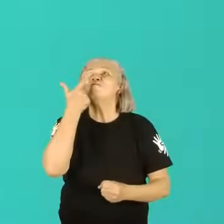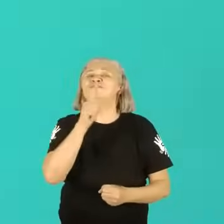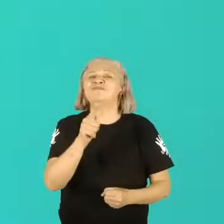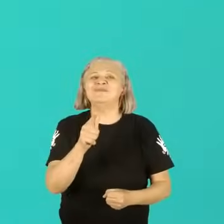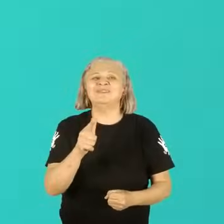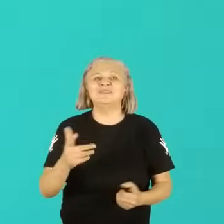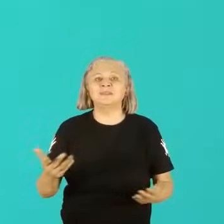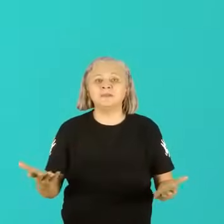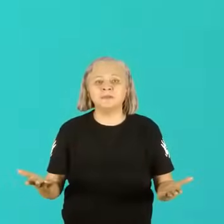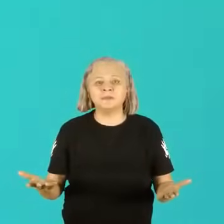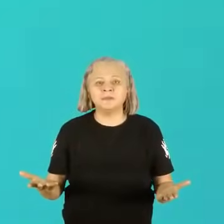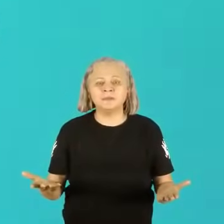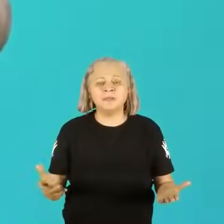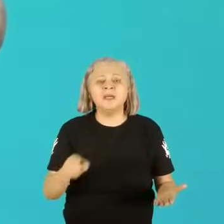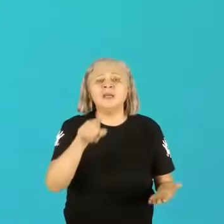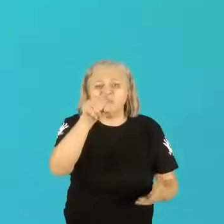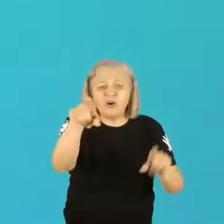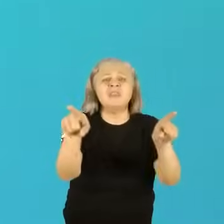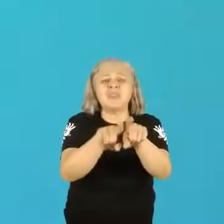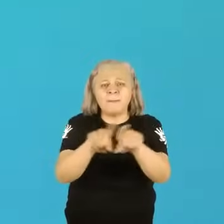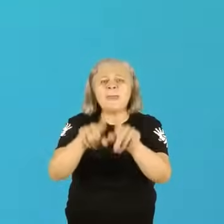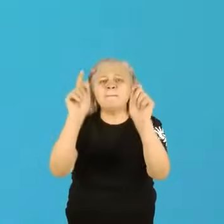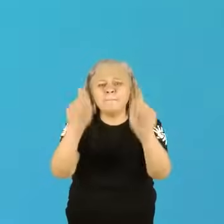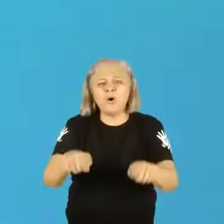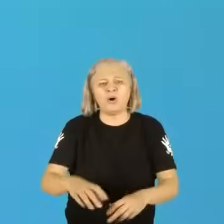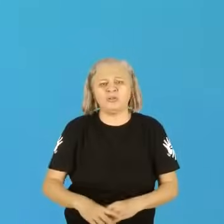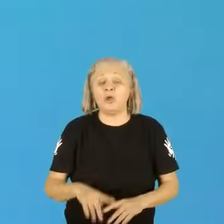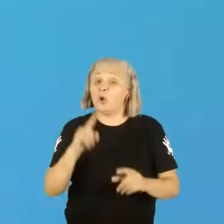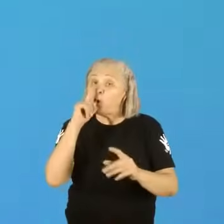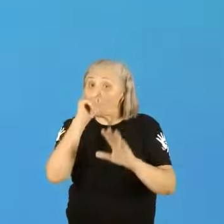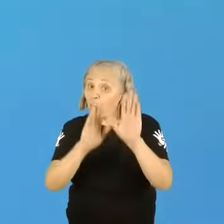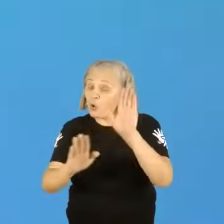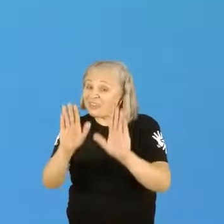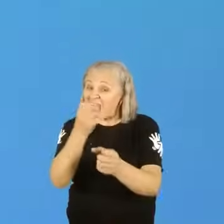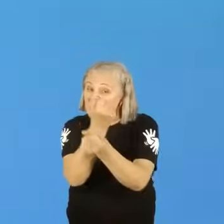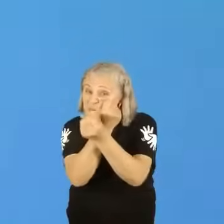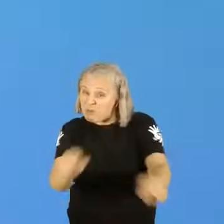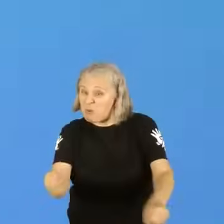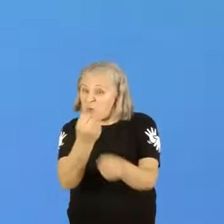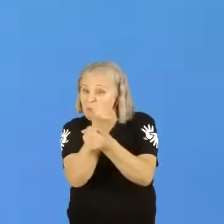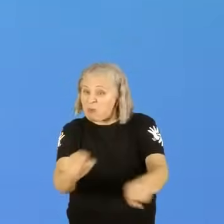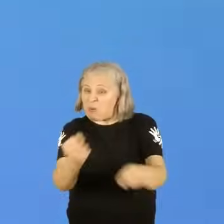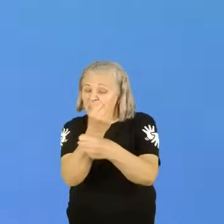Cuidado com o que você chama de impossível.